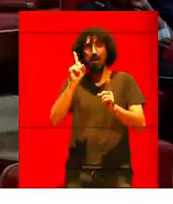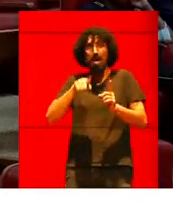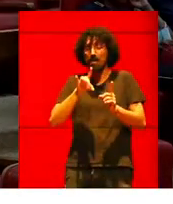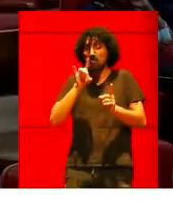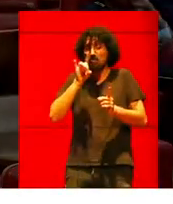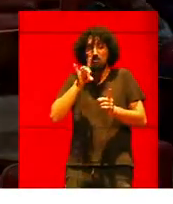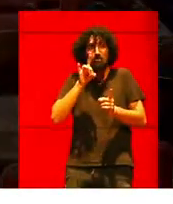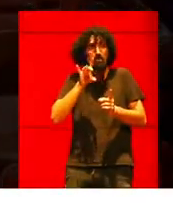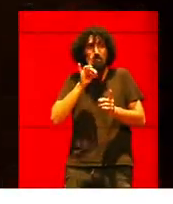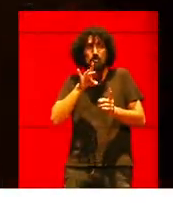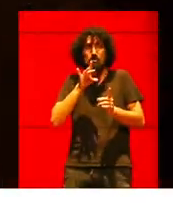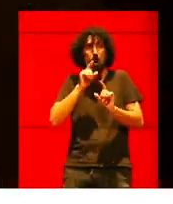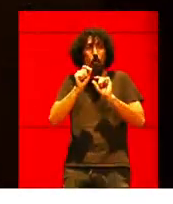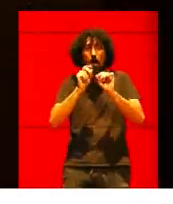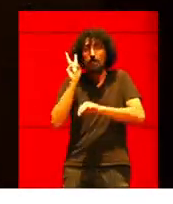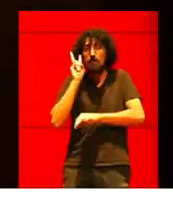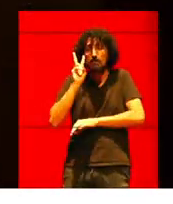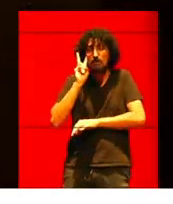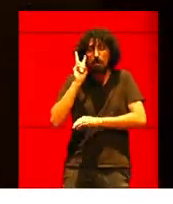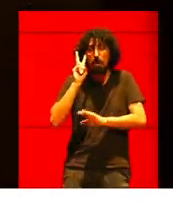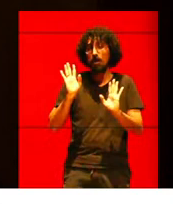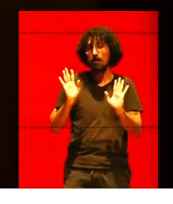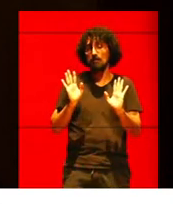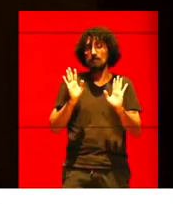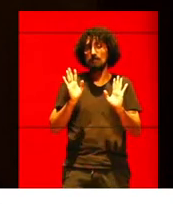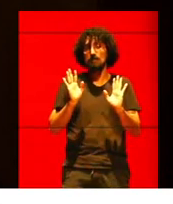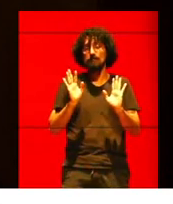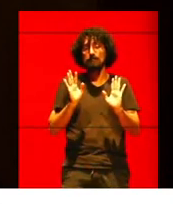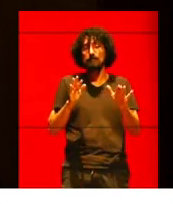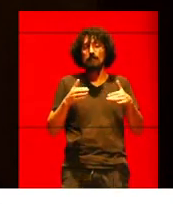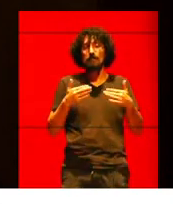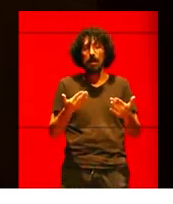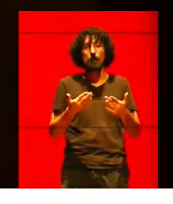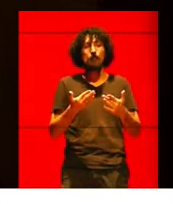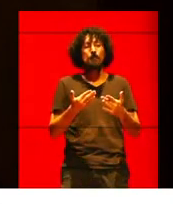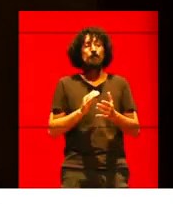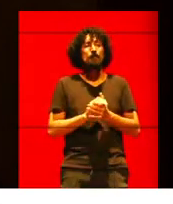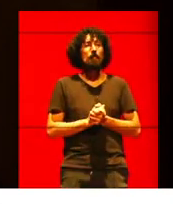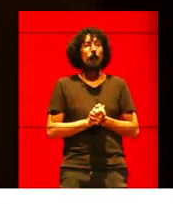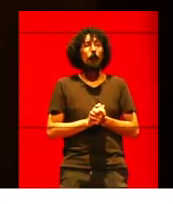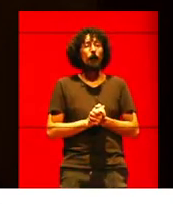dizer que existe a mimese. Sabe o que é mimese? Imitação da realidade.